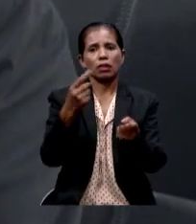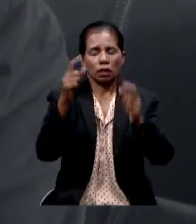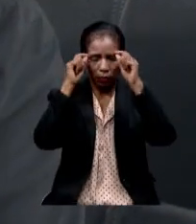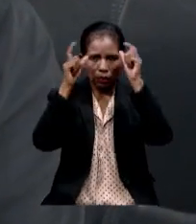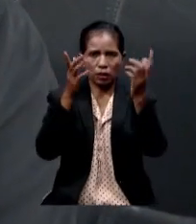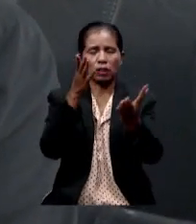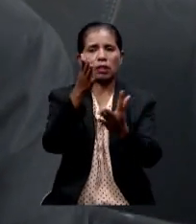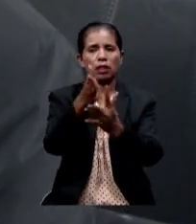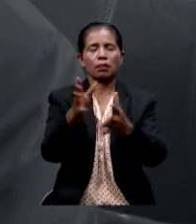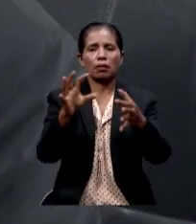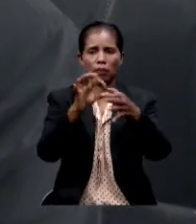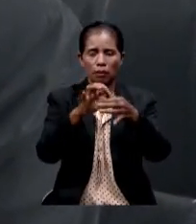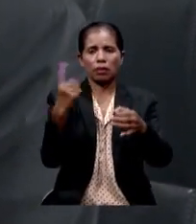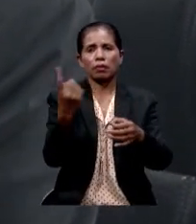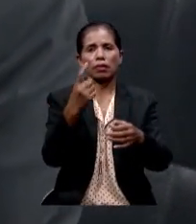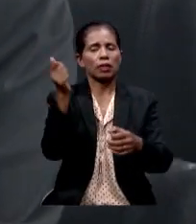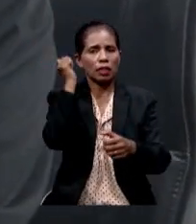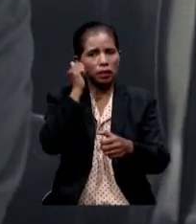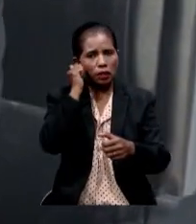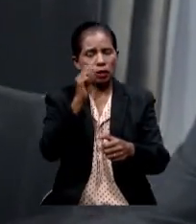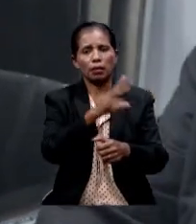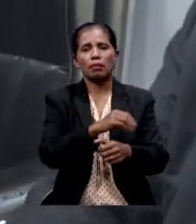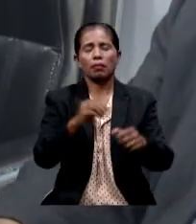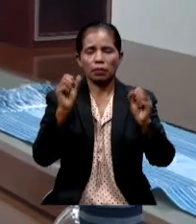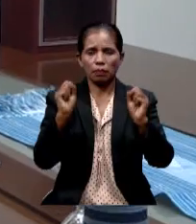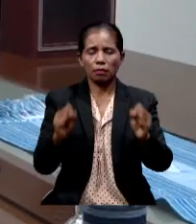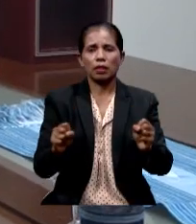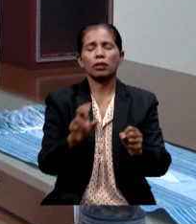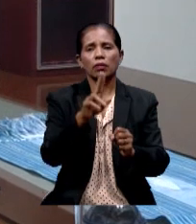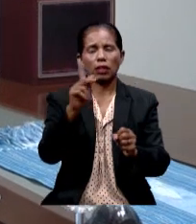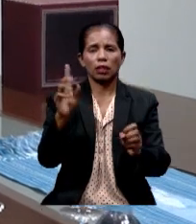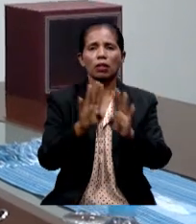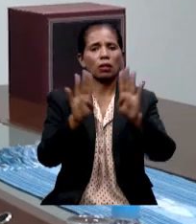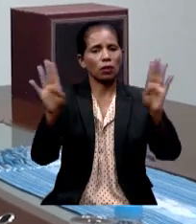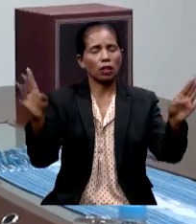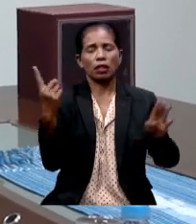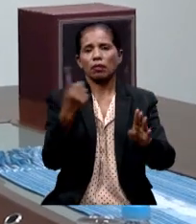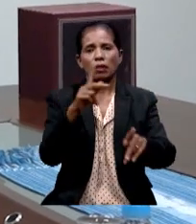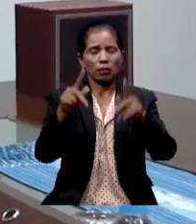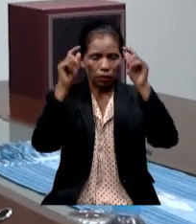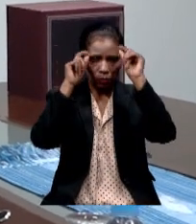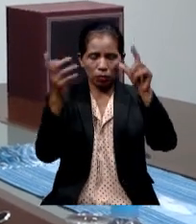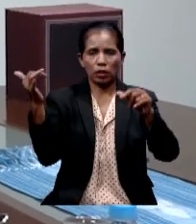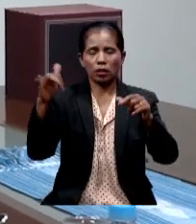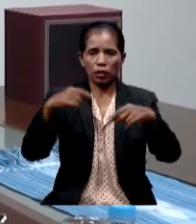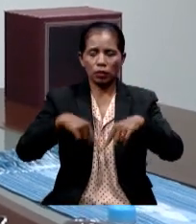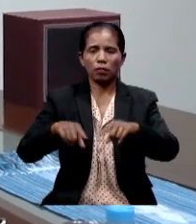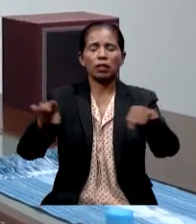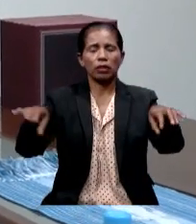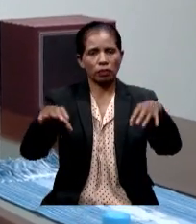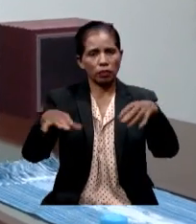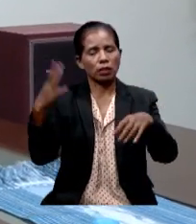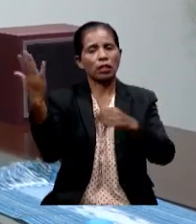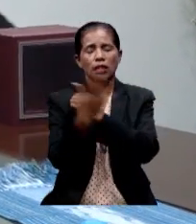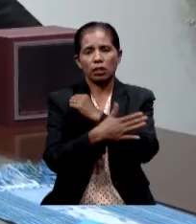Timor-Leste nian ba membro permanente ASEAN no demonstra Reino Unido na cloque na fati ba Timor-Wansira rodi ba serviço e a nação refere mas